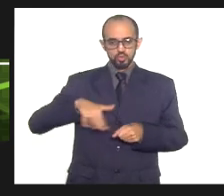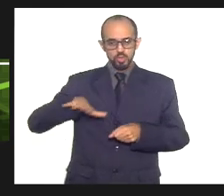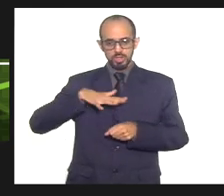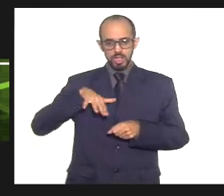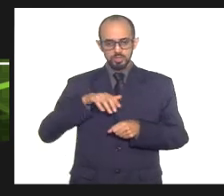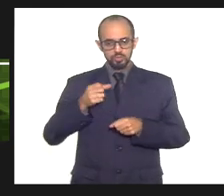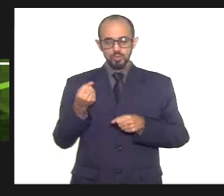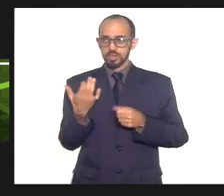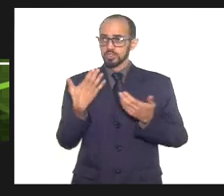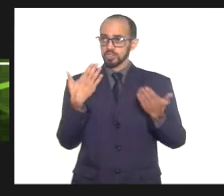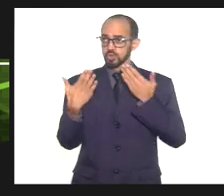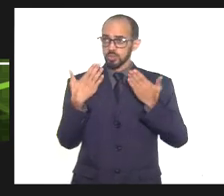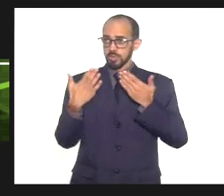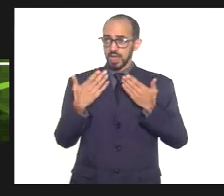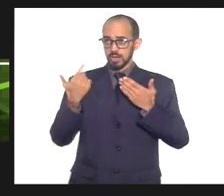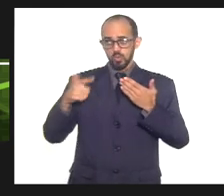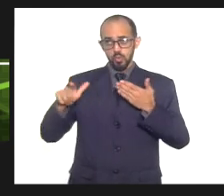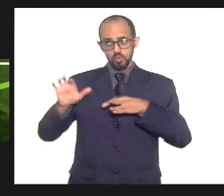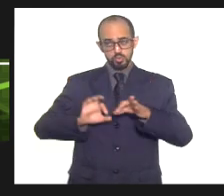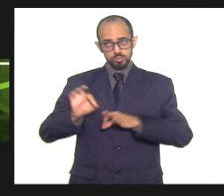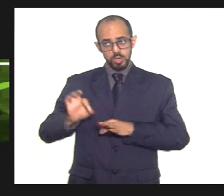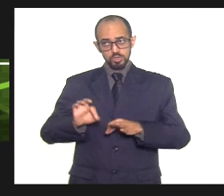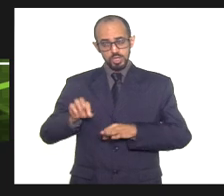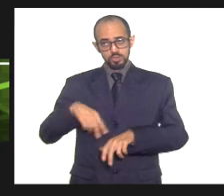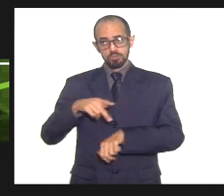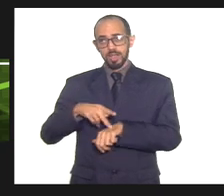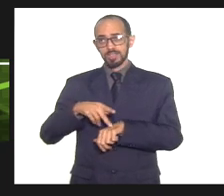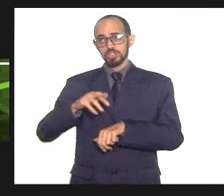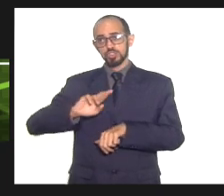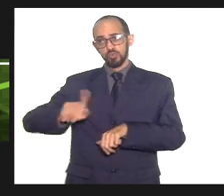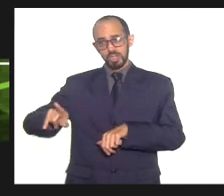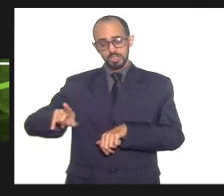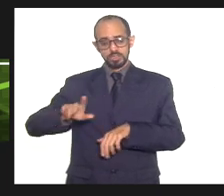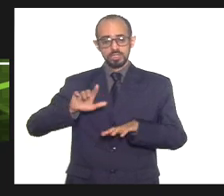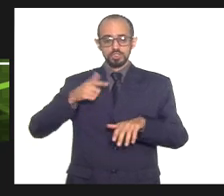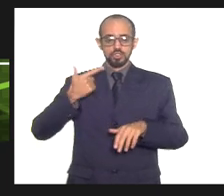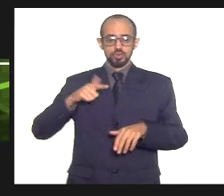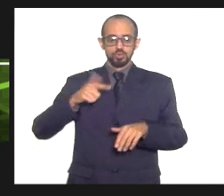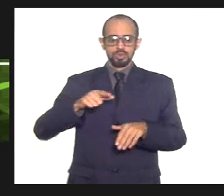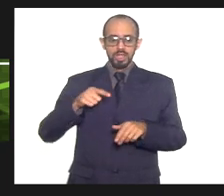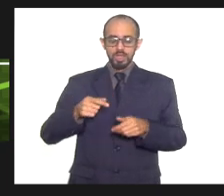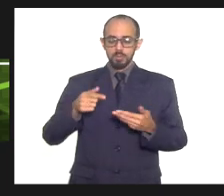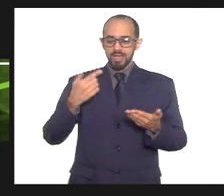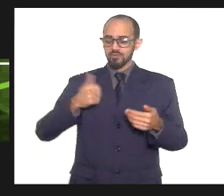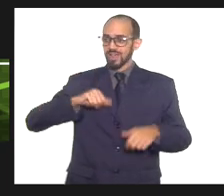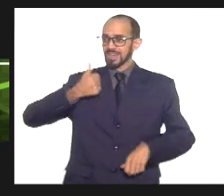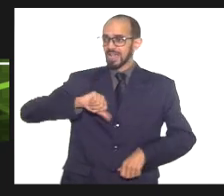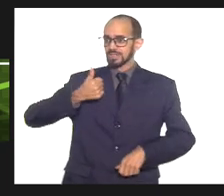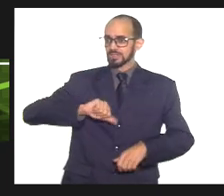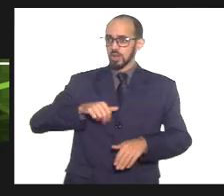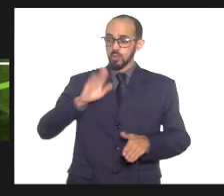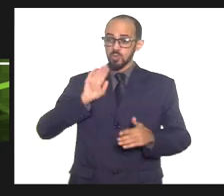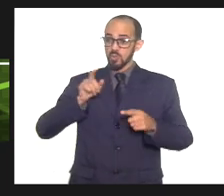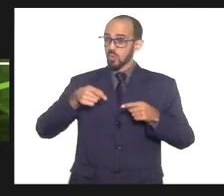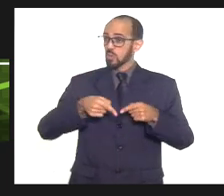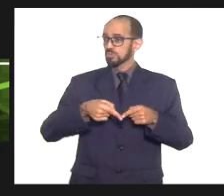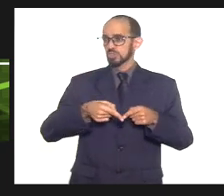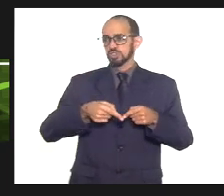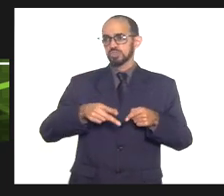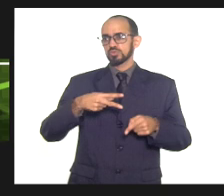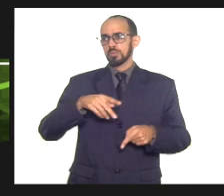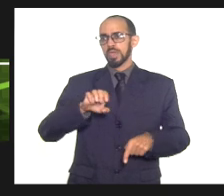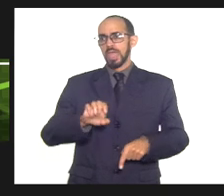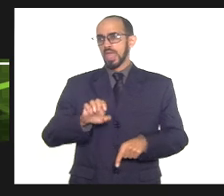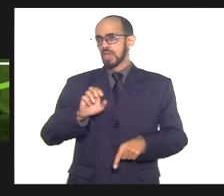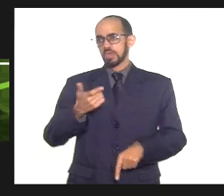projetos internacionais. Não temos nenhuma análise específica para participação especial. O que consideramos é a